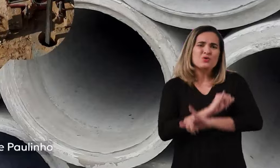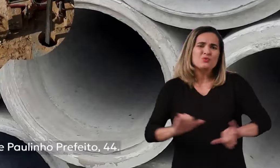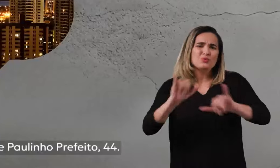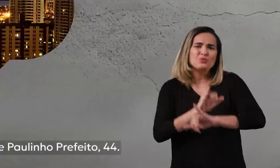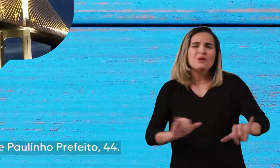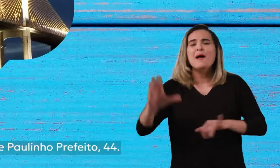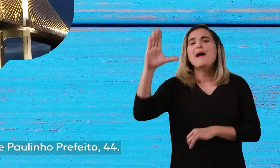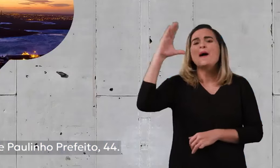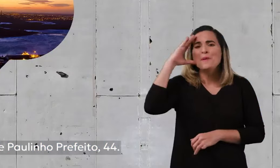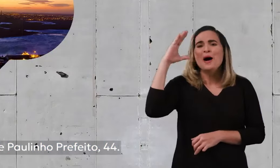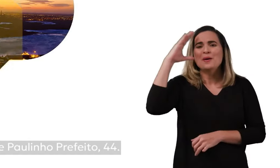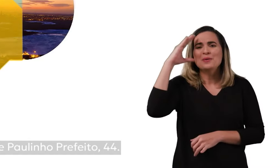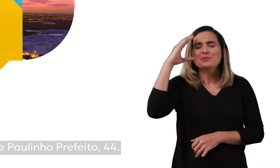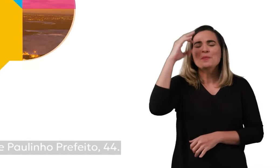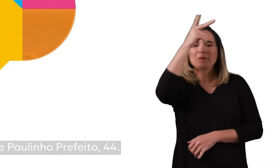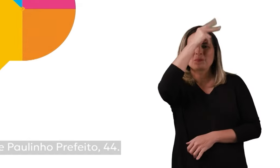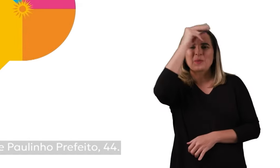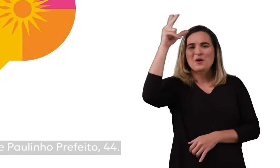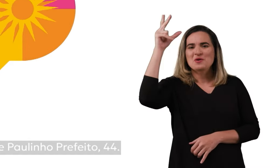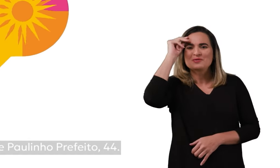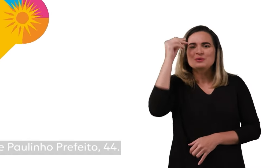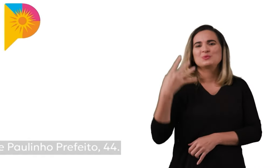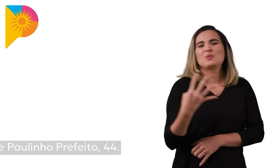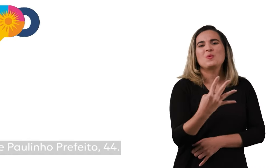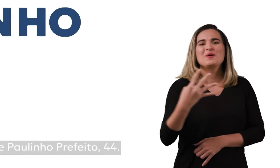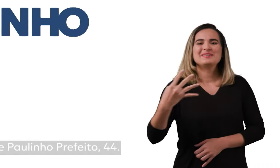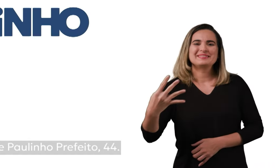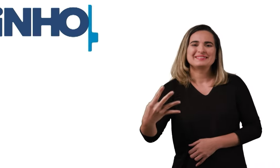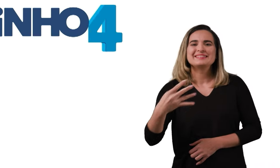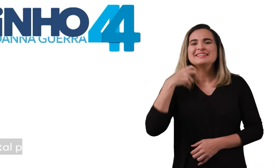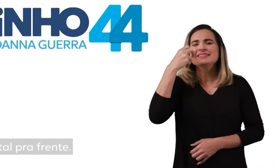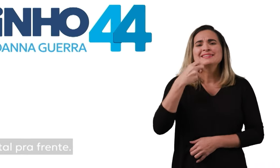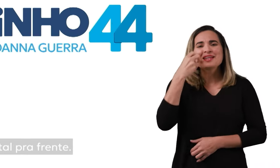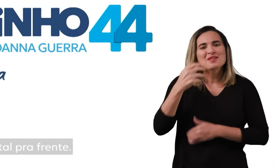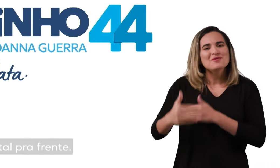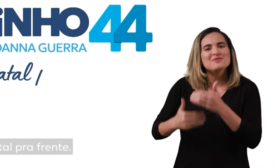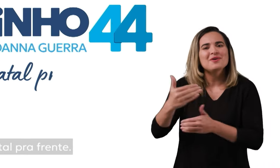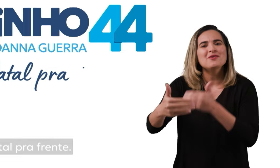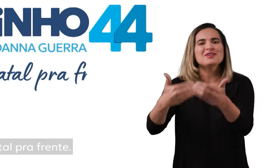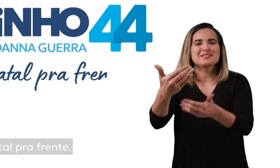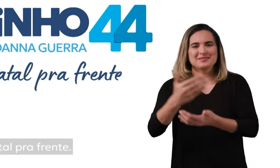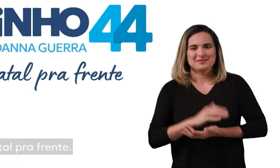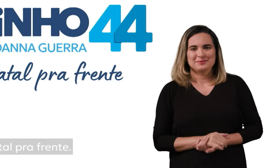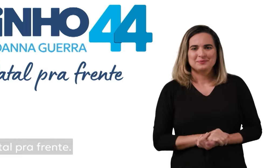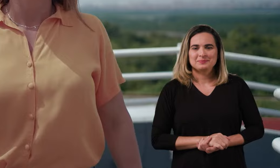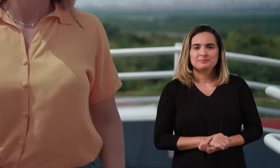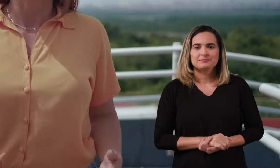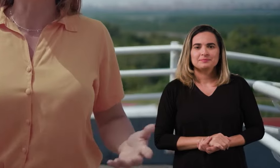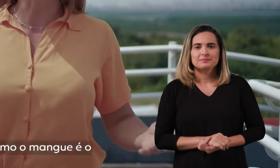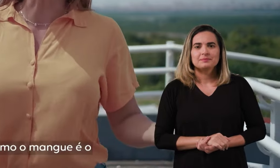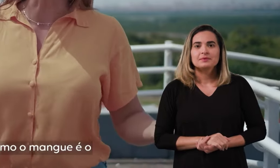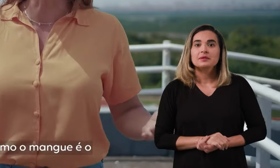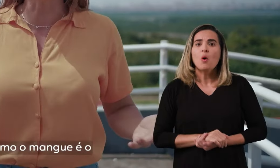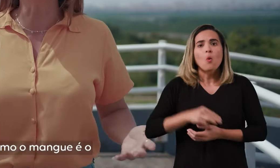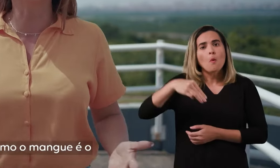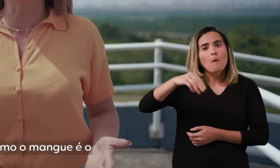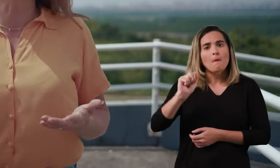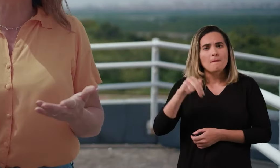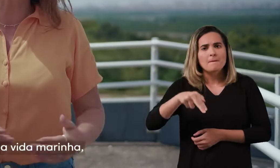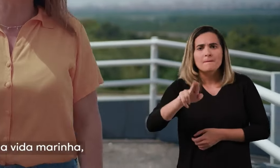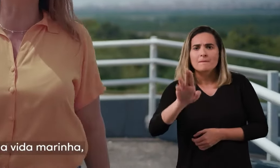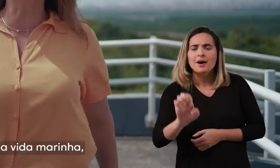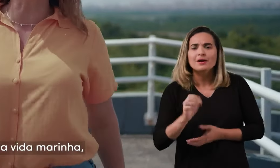o programa de Paulinho Prefeito, 44. É Natal pra frente. Assim como o